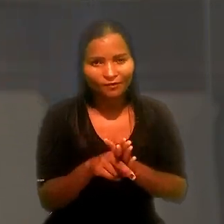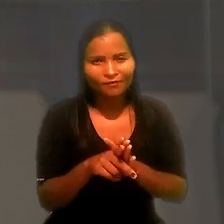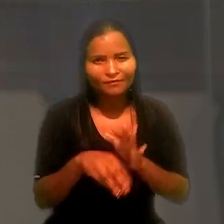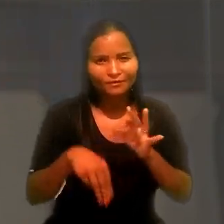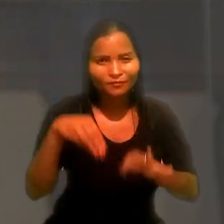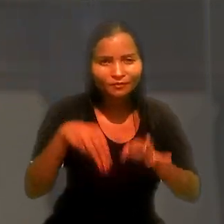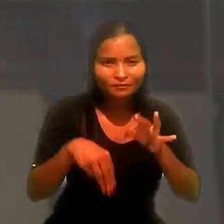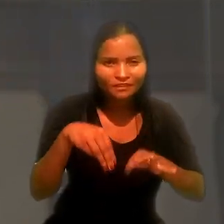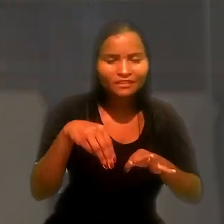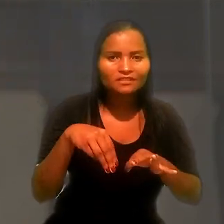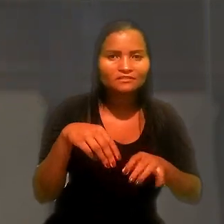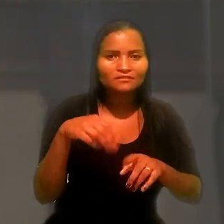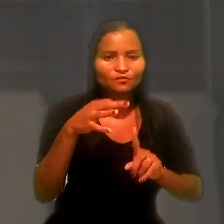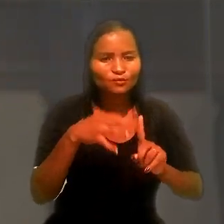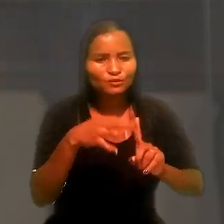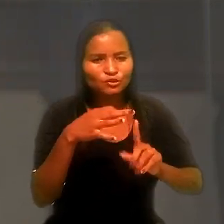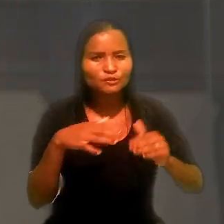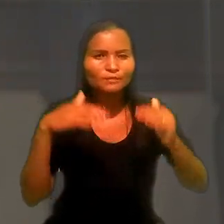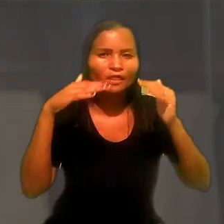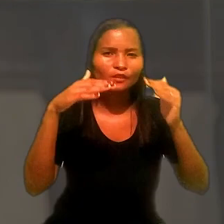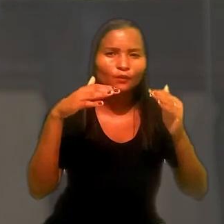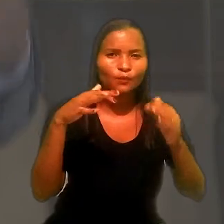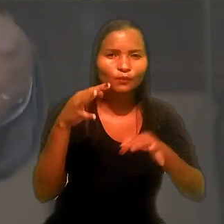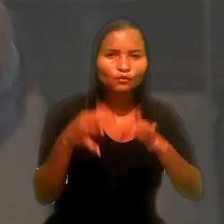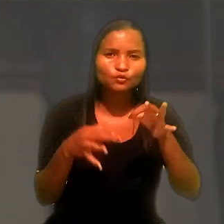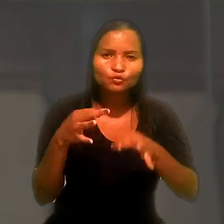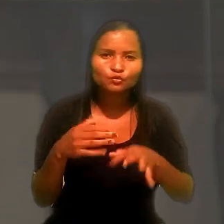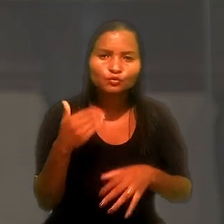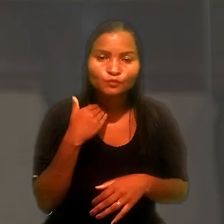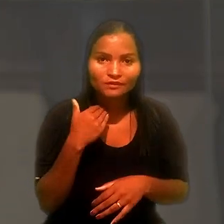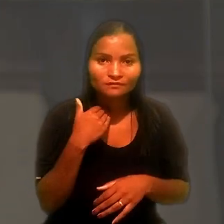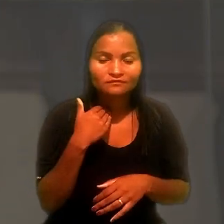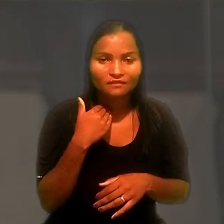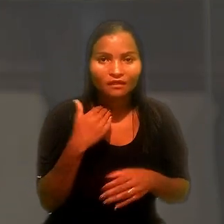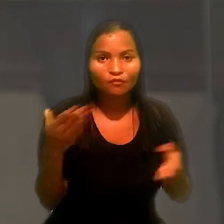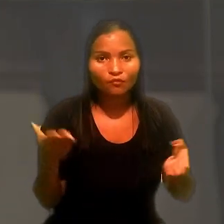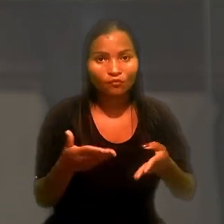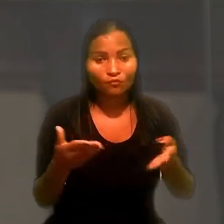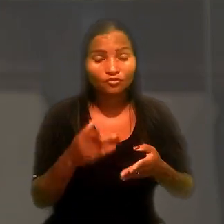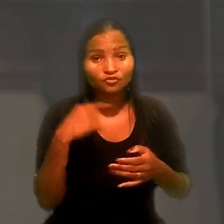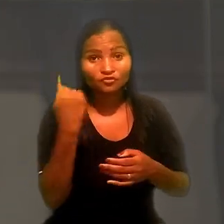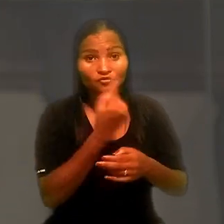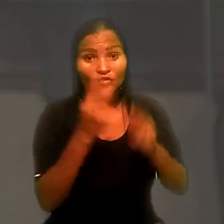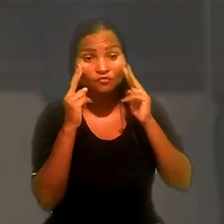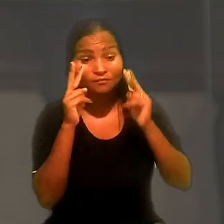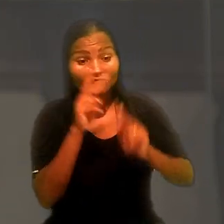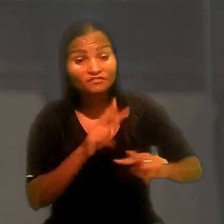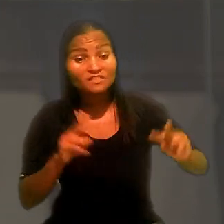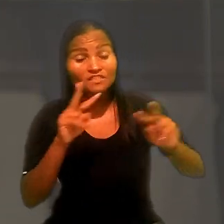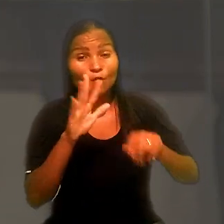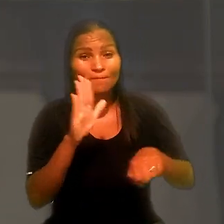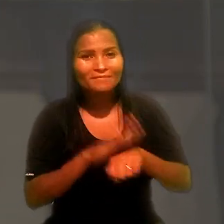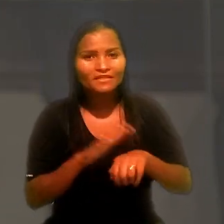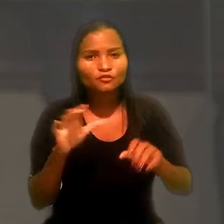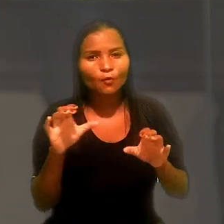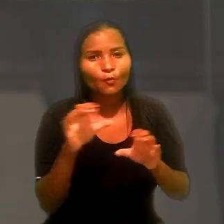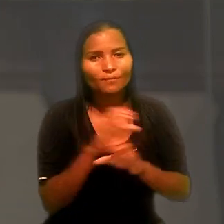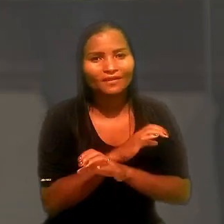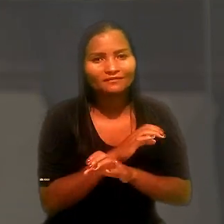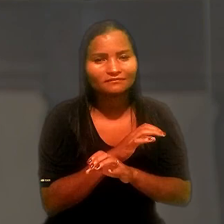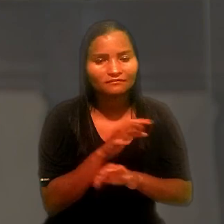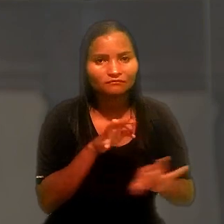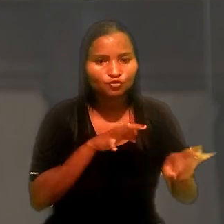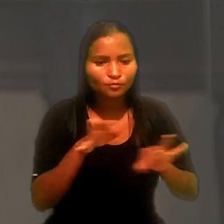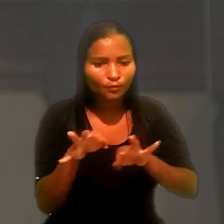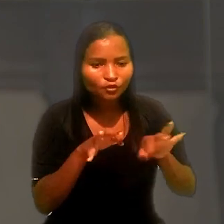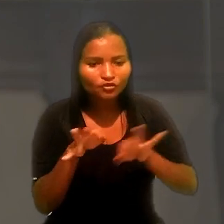sobretudo, por ministros e desembargadores e juízes. Hoje nós temos uma visão bem mais completa